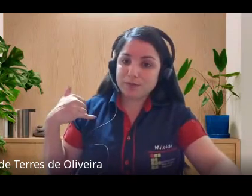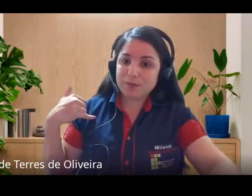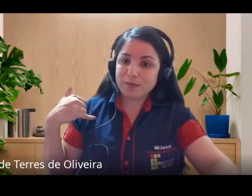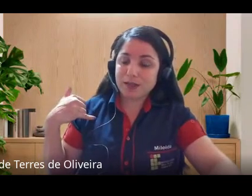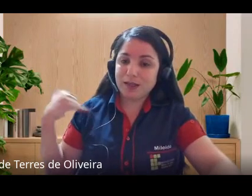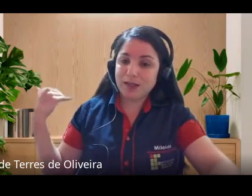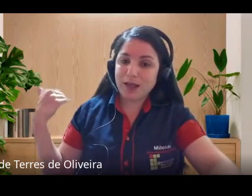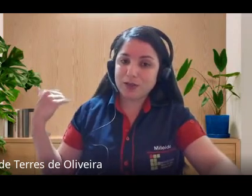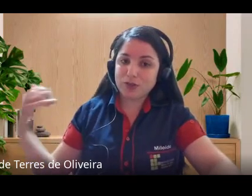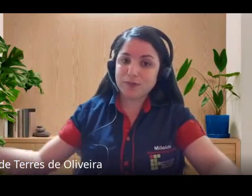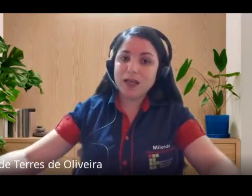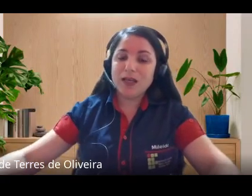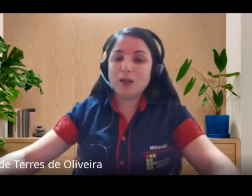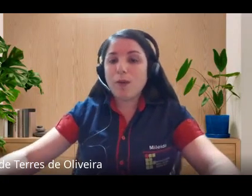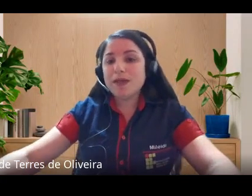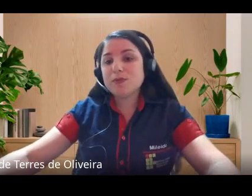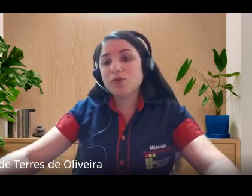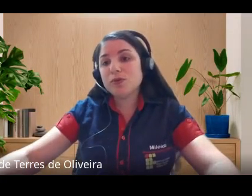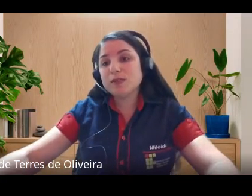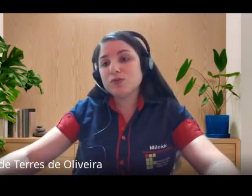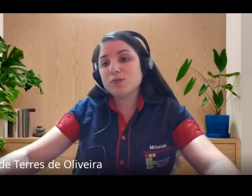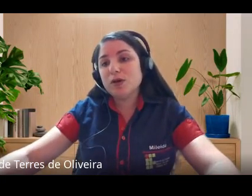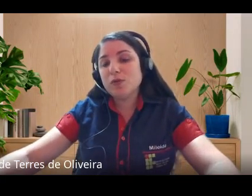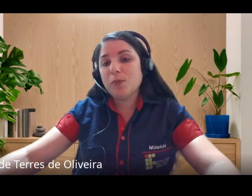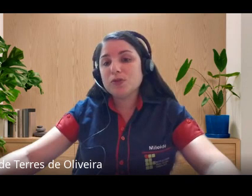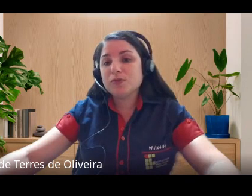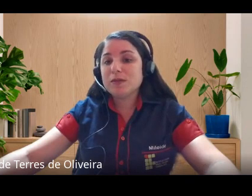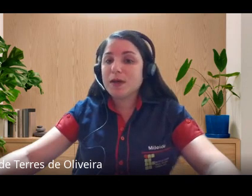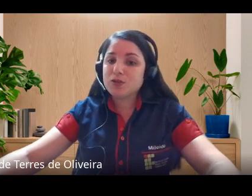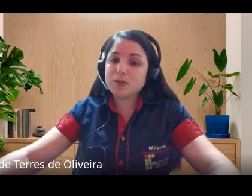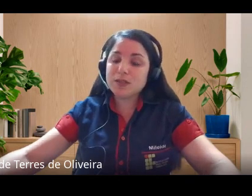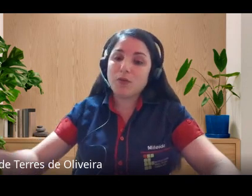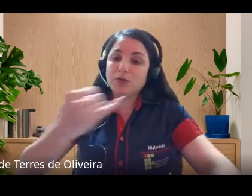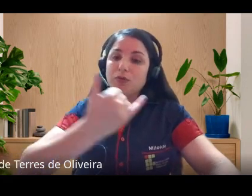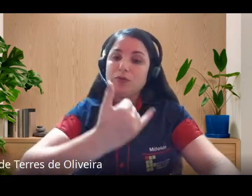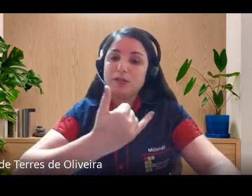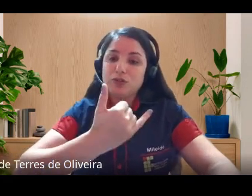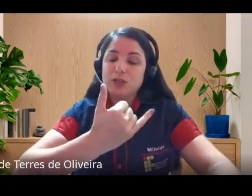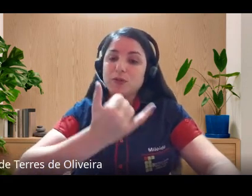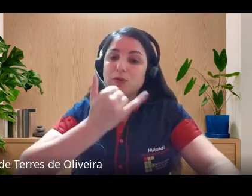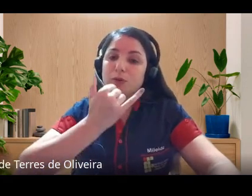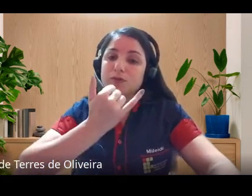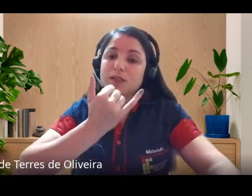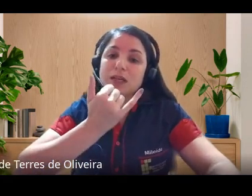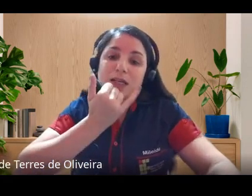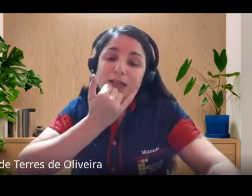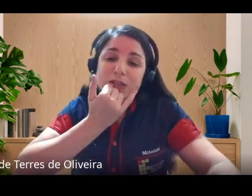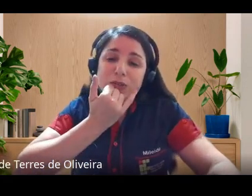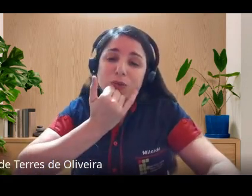Idade. Idade. Então, com a mesma configuração de mão, eu posso fazer mais de um sinal. Então, configuração de Y, eu posso